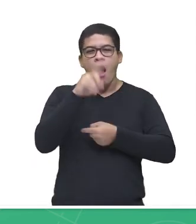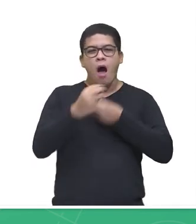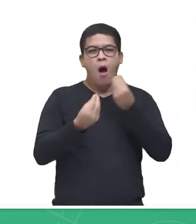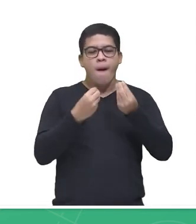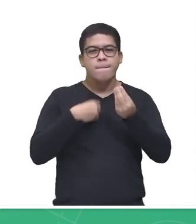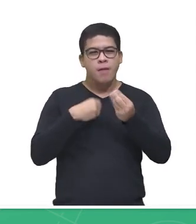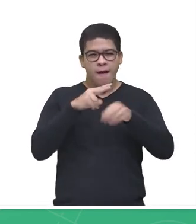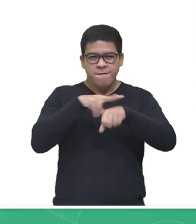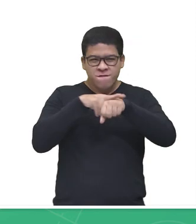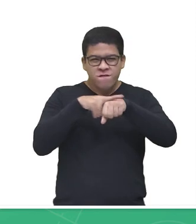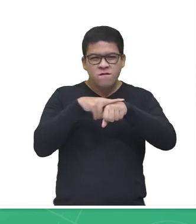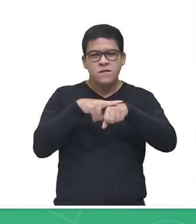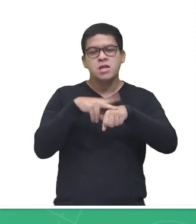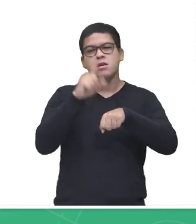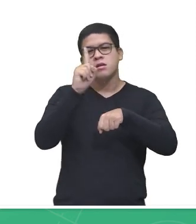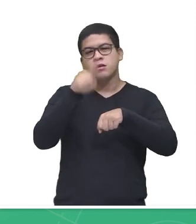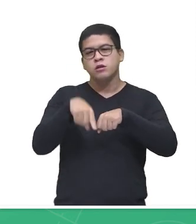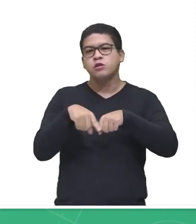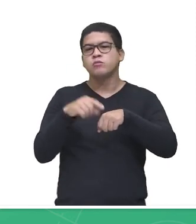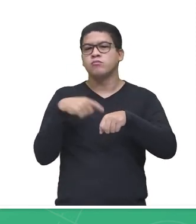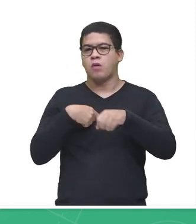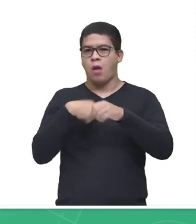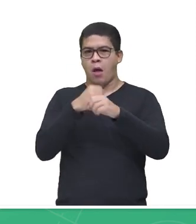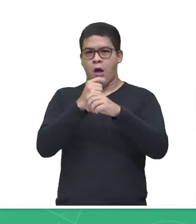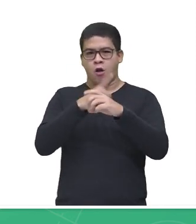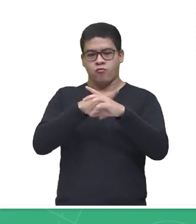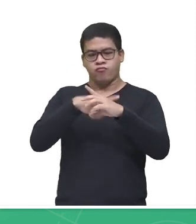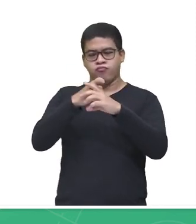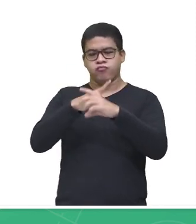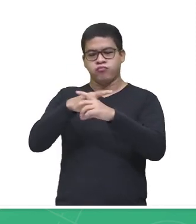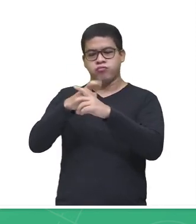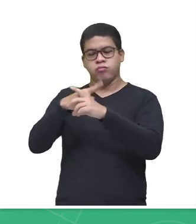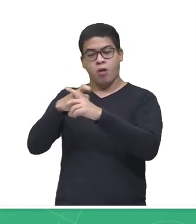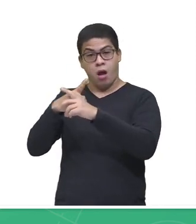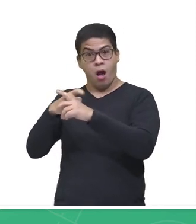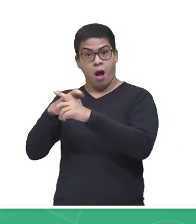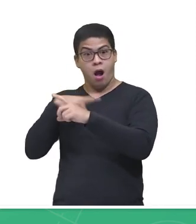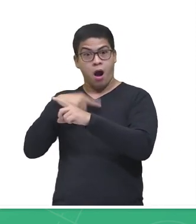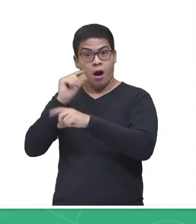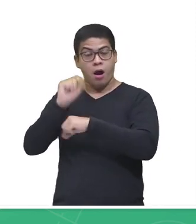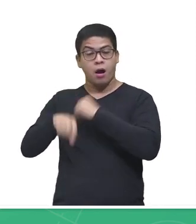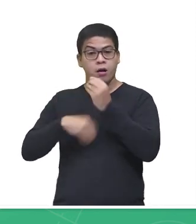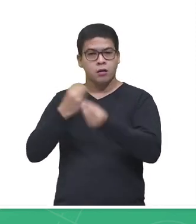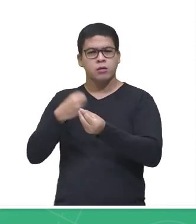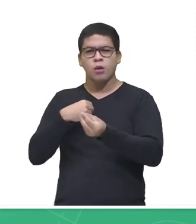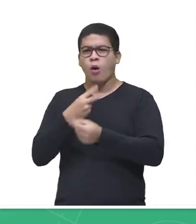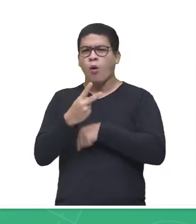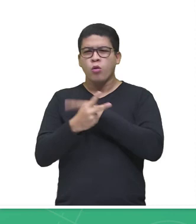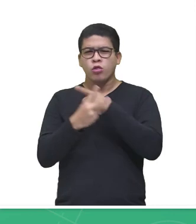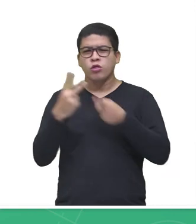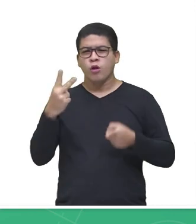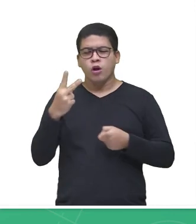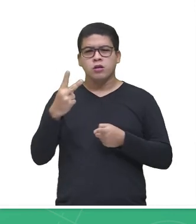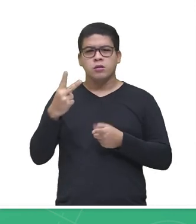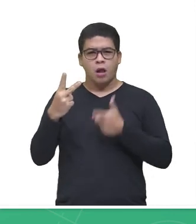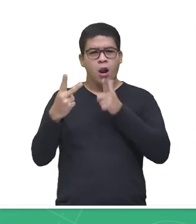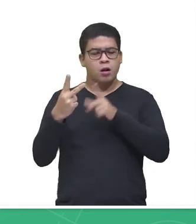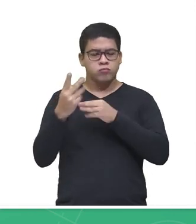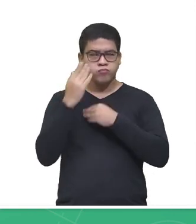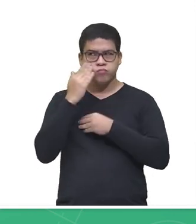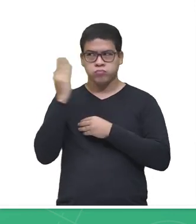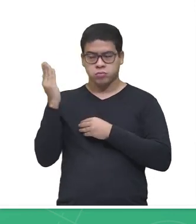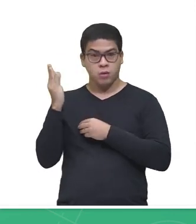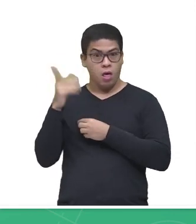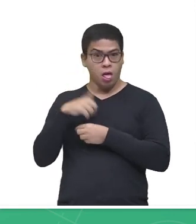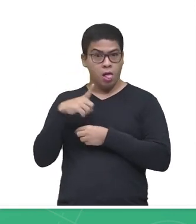unicelular, móvel de cerca de 10 micrômetros de diâmetro, que nada com esses dois flagelos que ela apresenta. Então, os